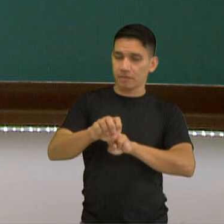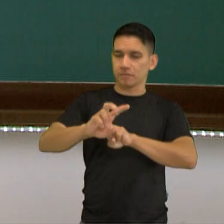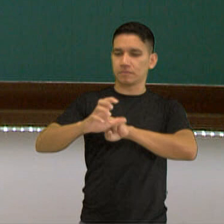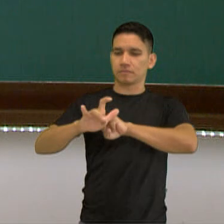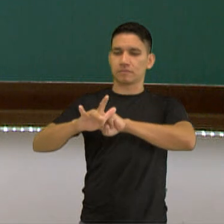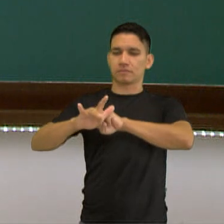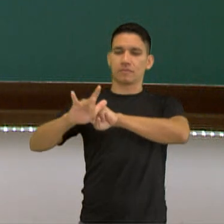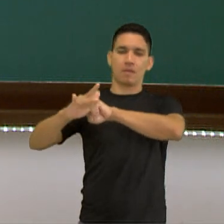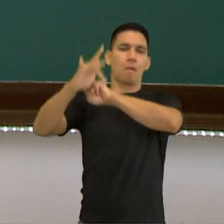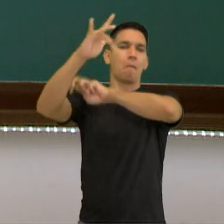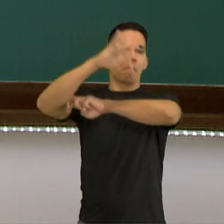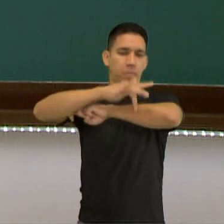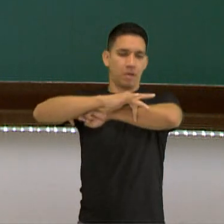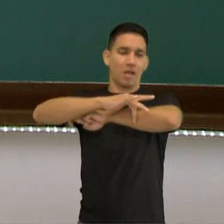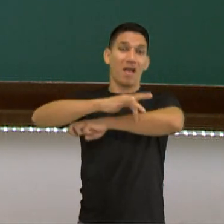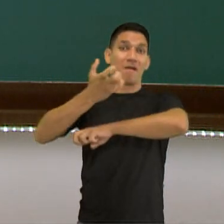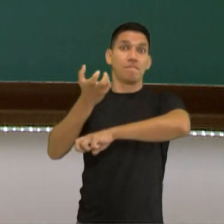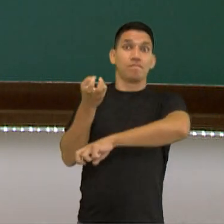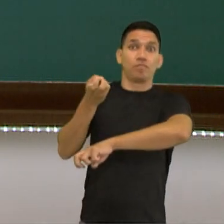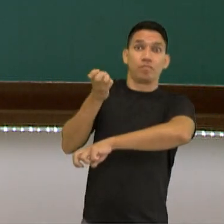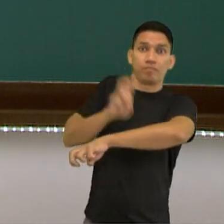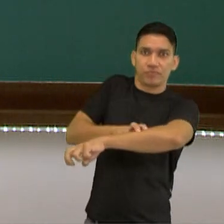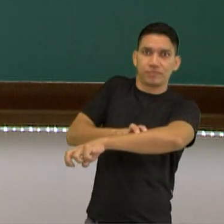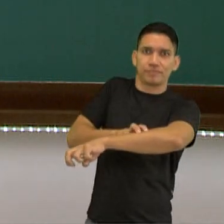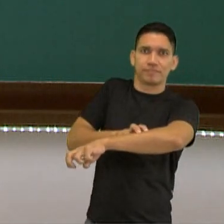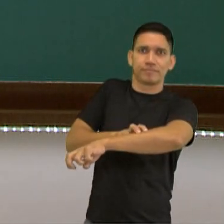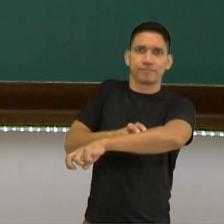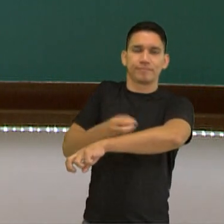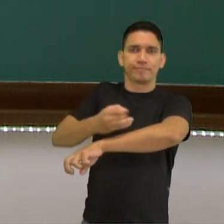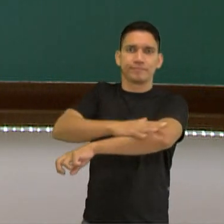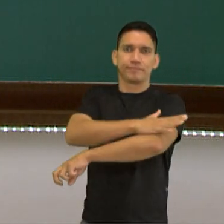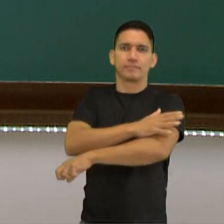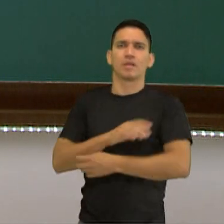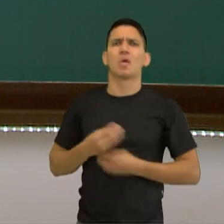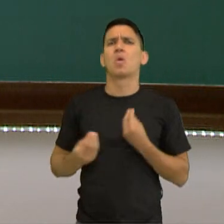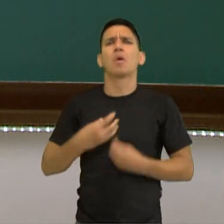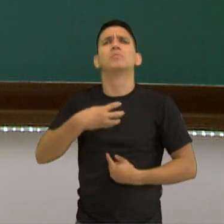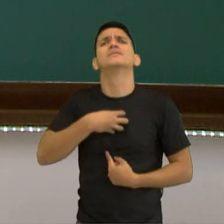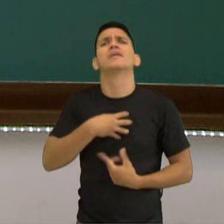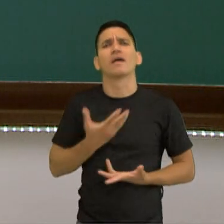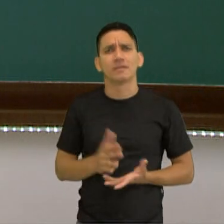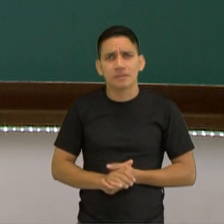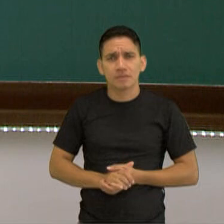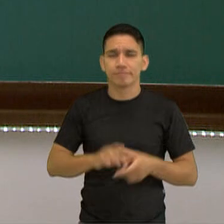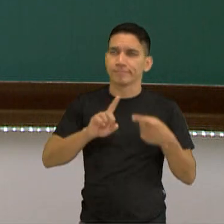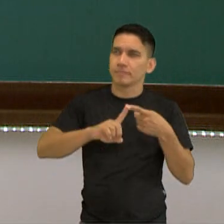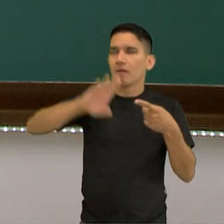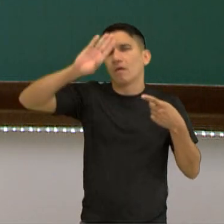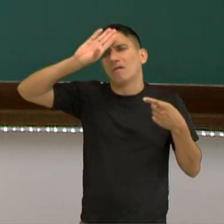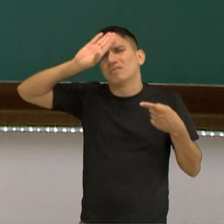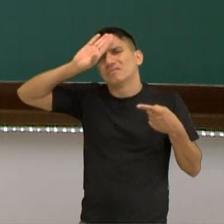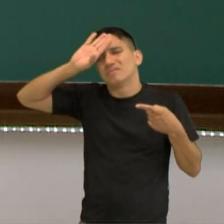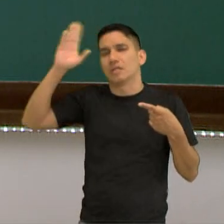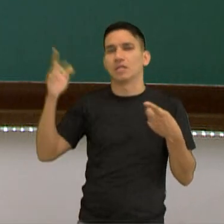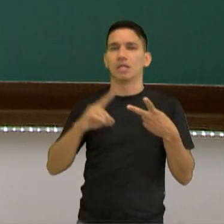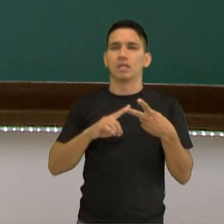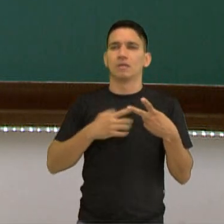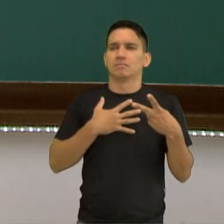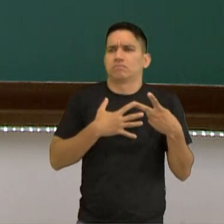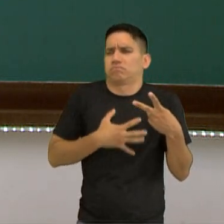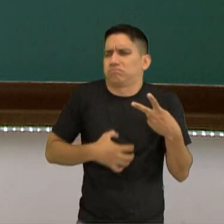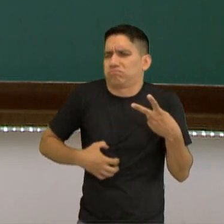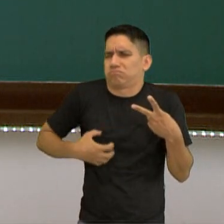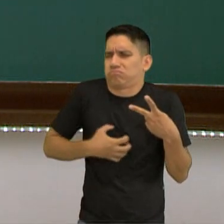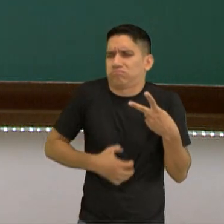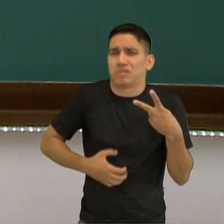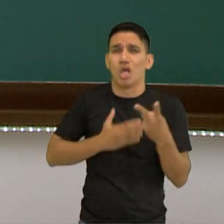injeta para o nosso corpo. Então quais são os sintomas? Febre, enjoos, náusea,